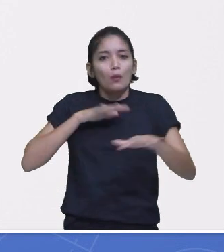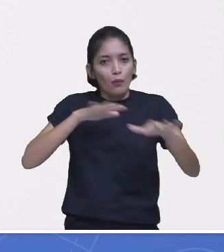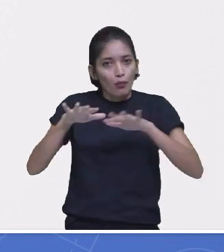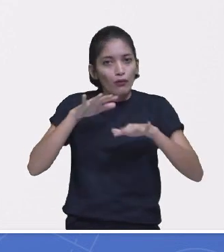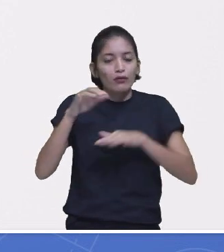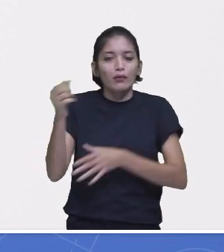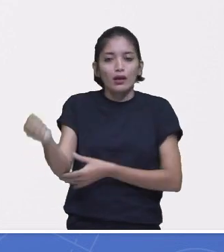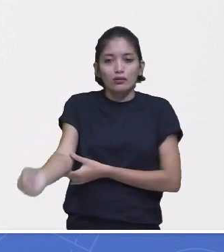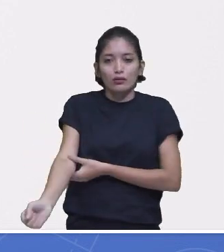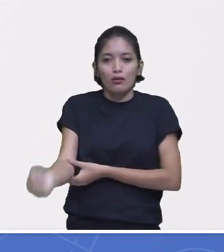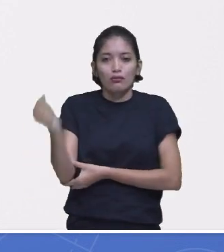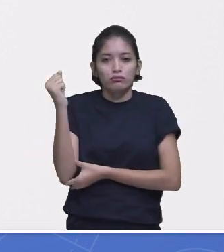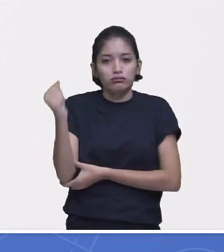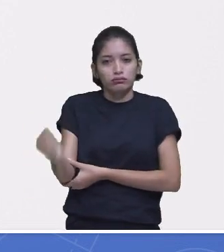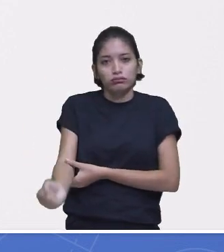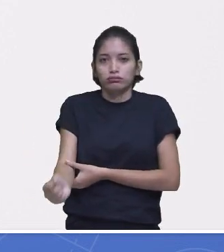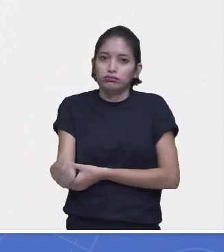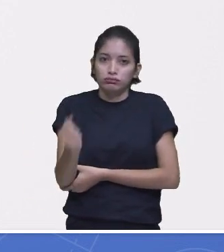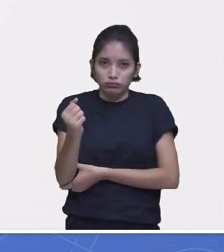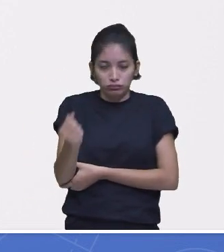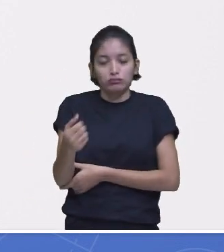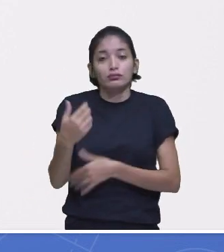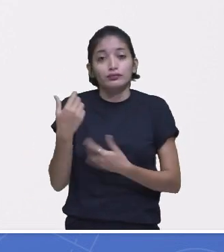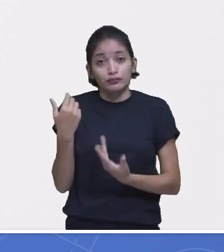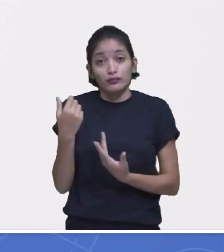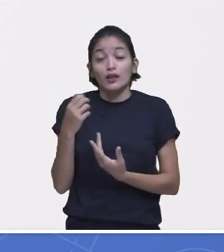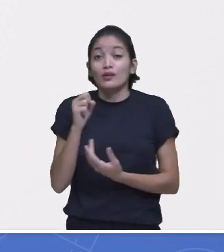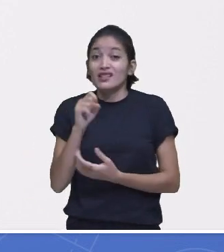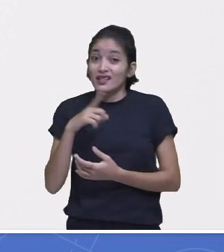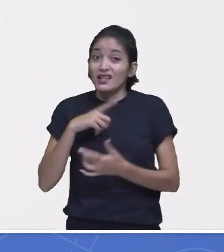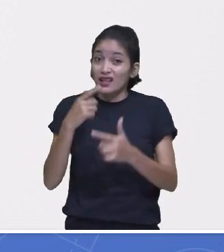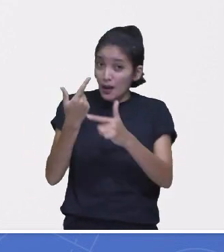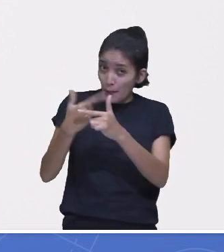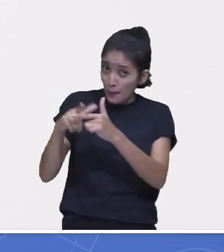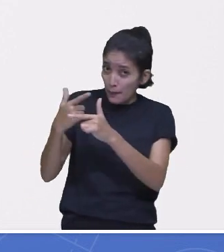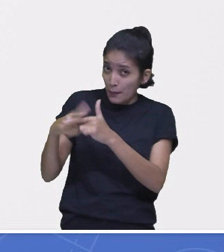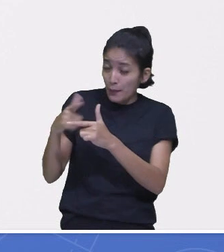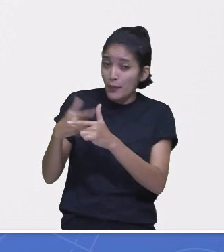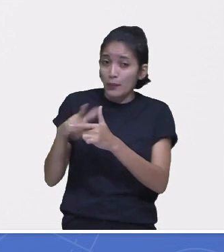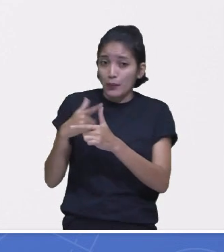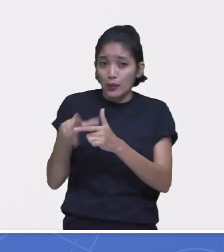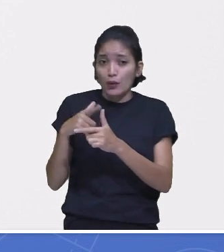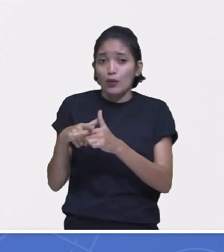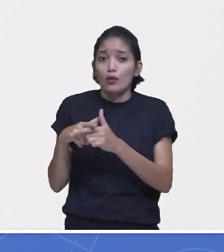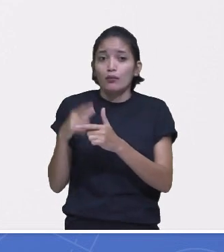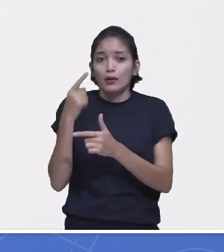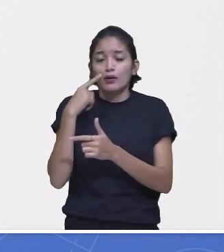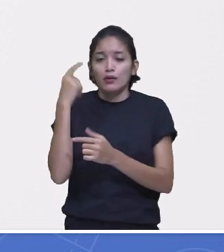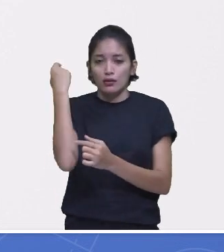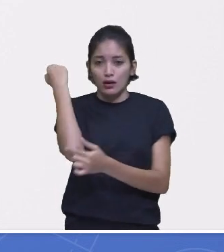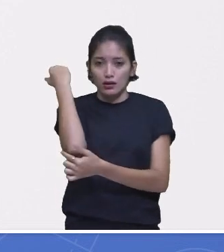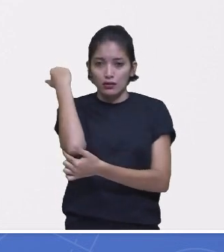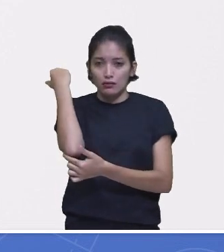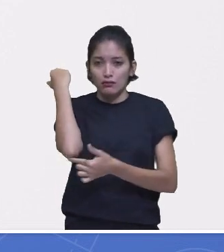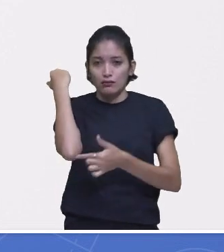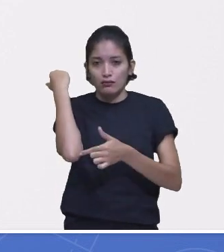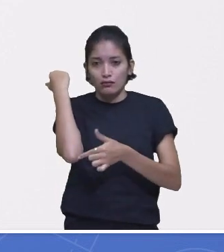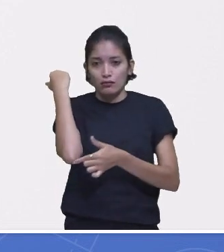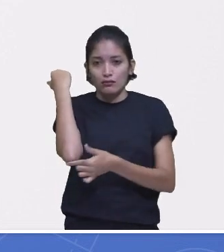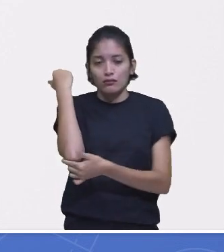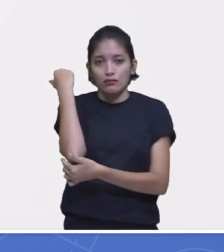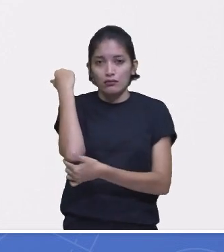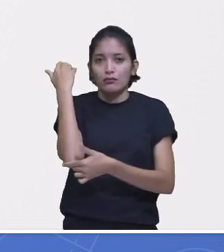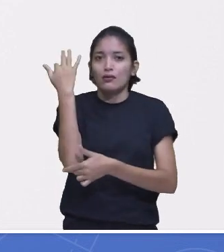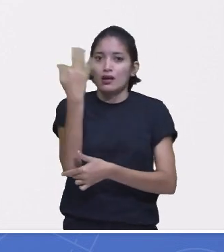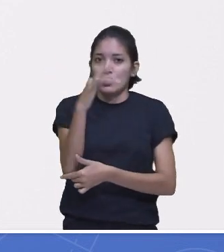sem irritar, tá bom? Quando há um problema na bolsa que secreta esse líquido, aí então começa